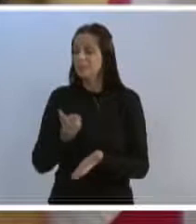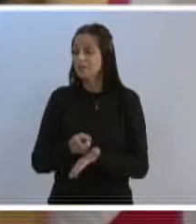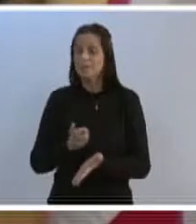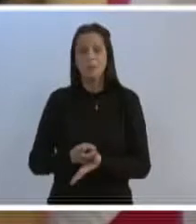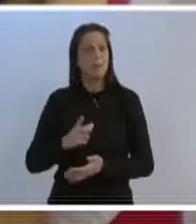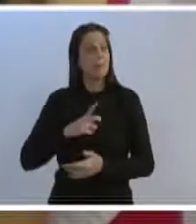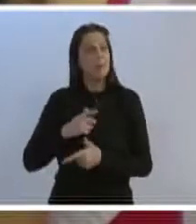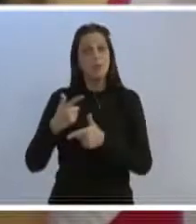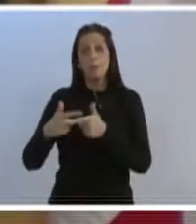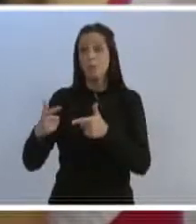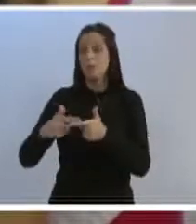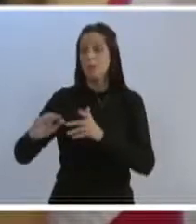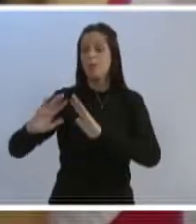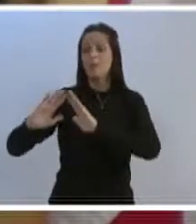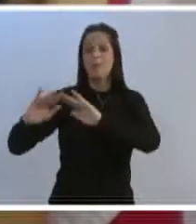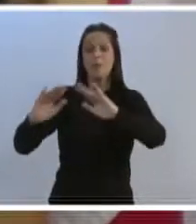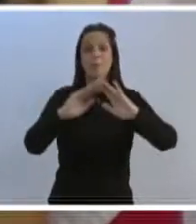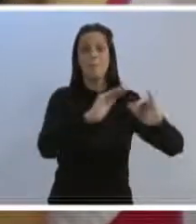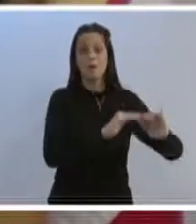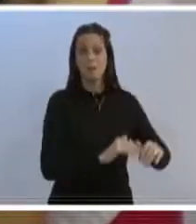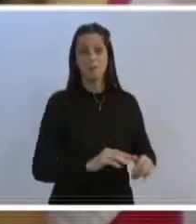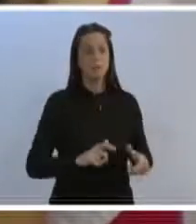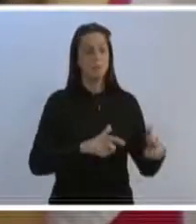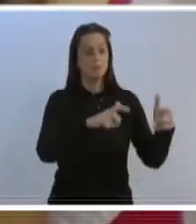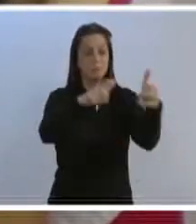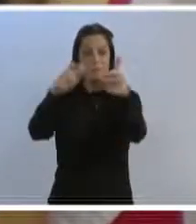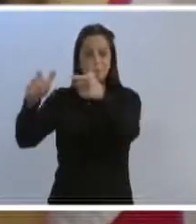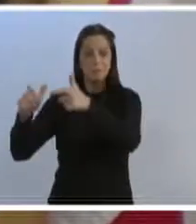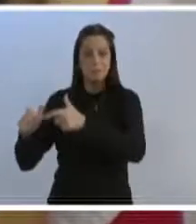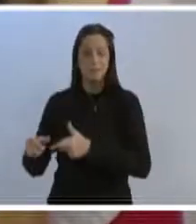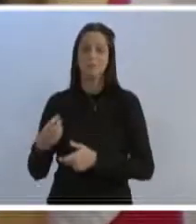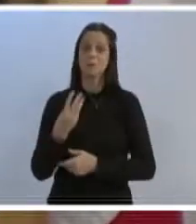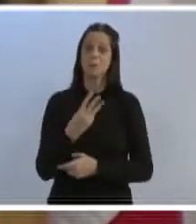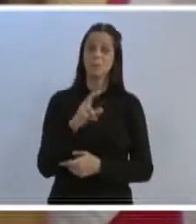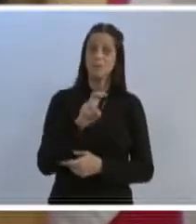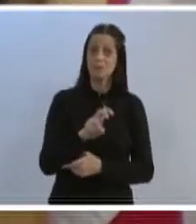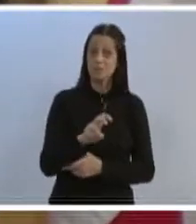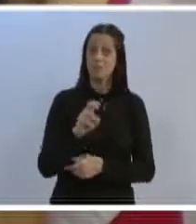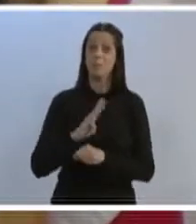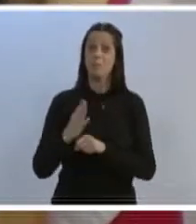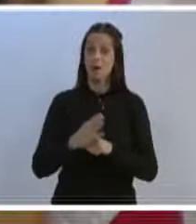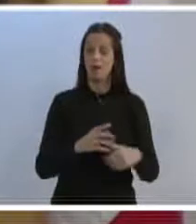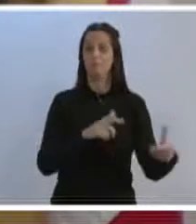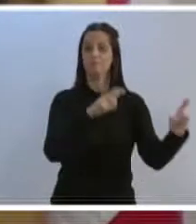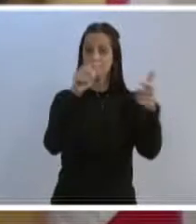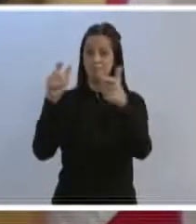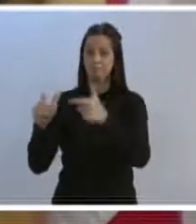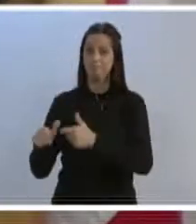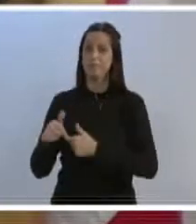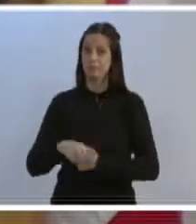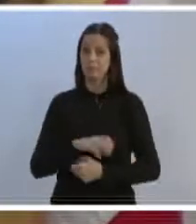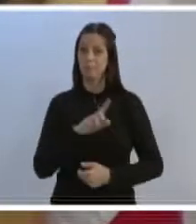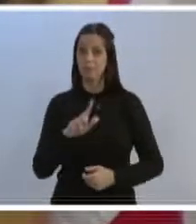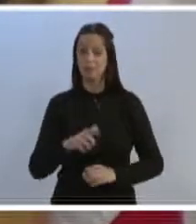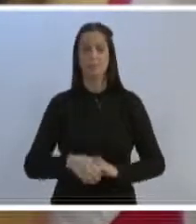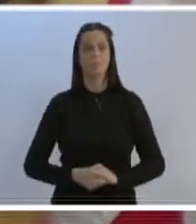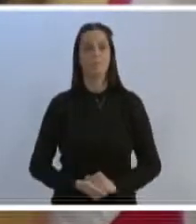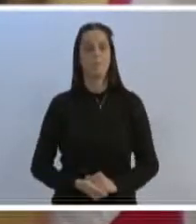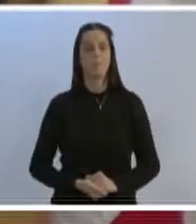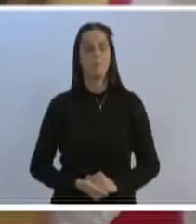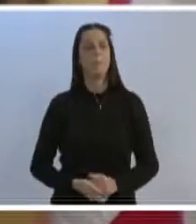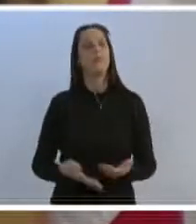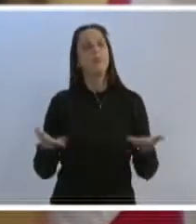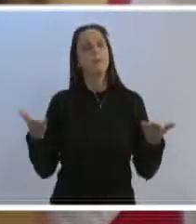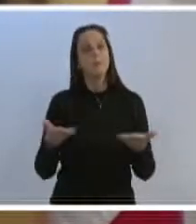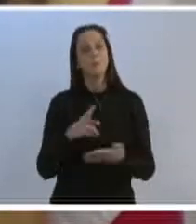em cada canto da nossa cidade nos 35 bairros da cidade eu quero falar sobre a